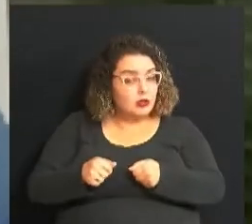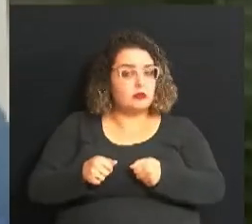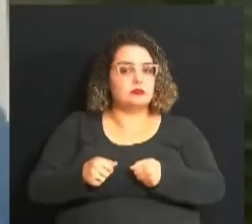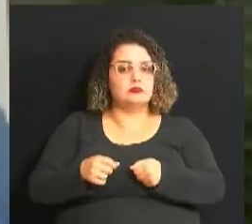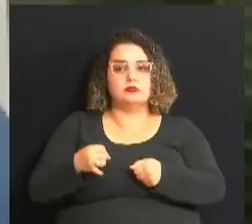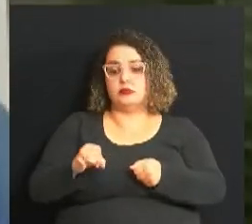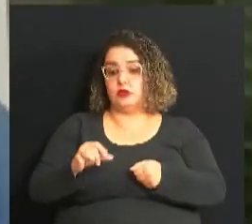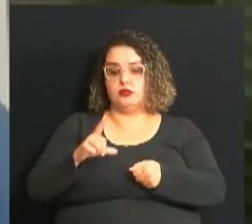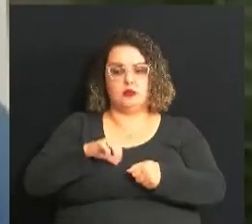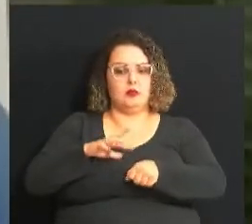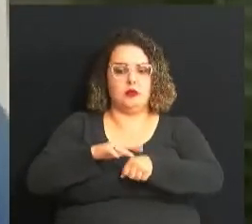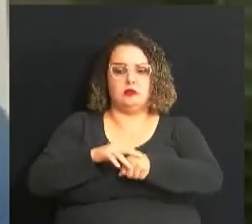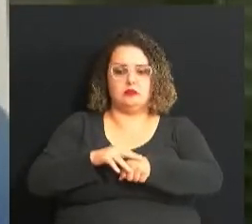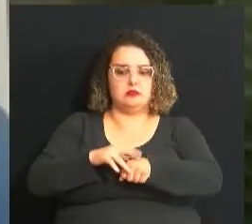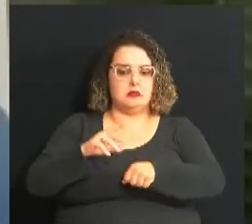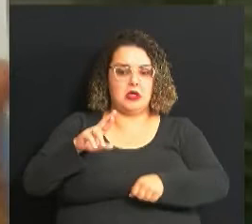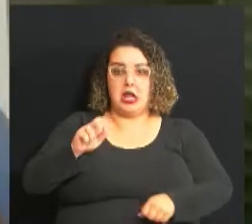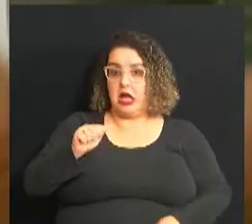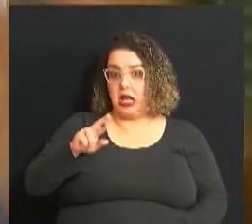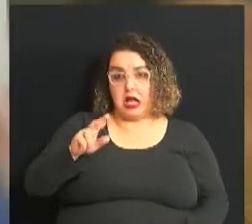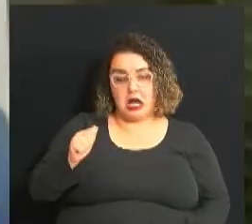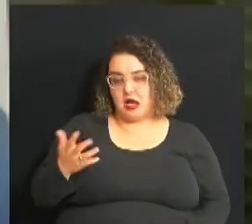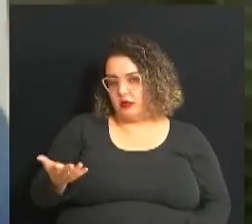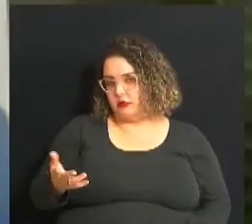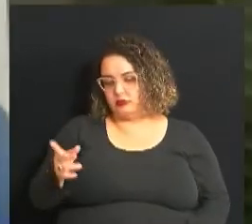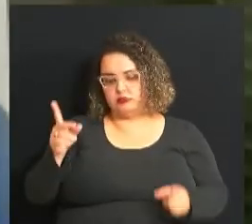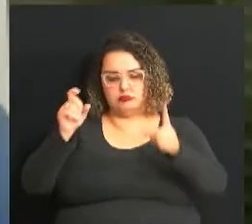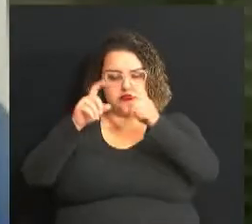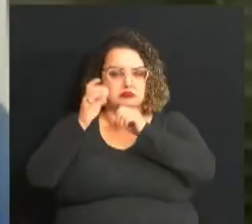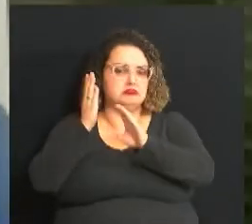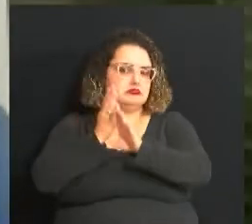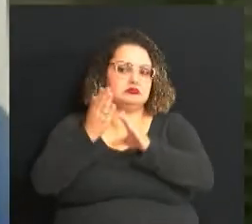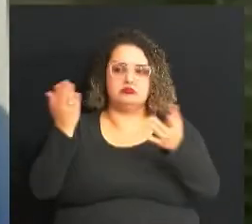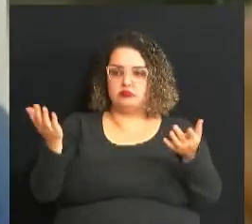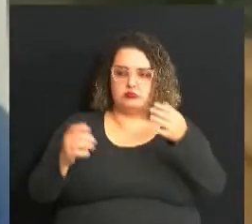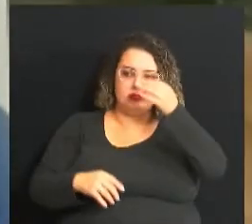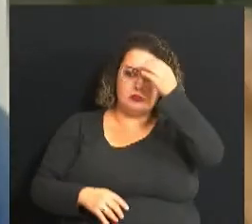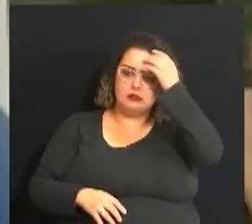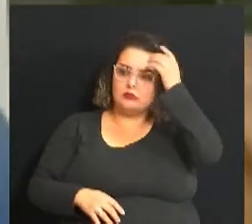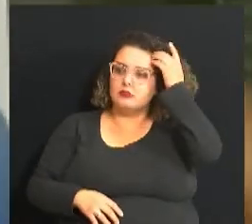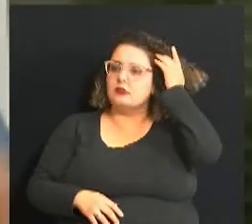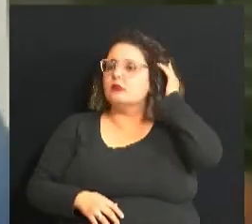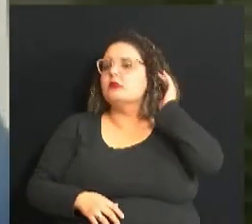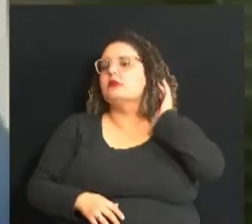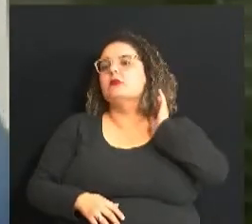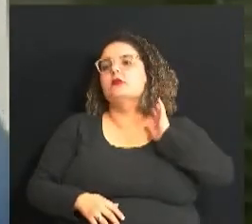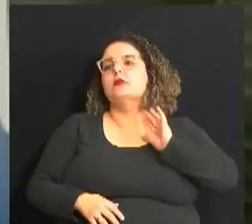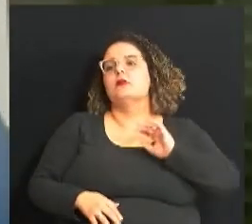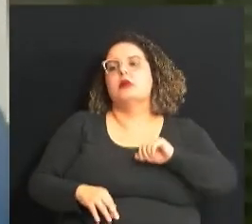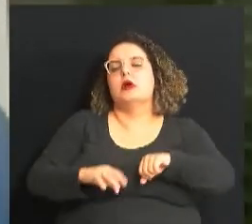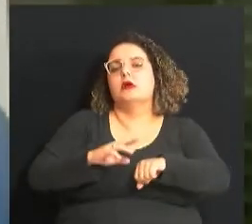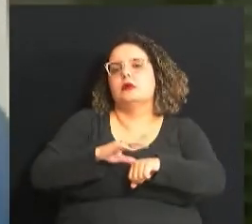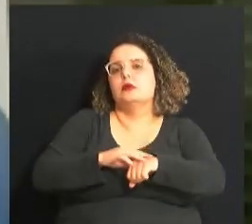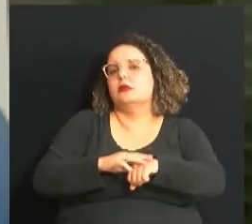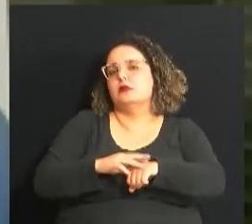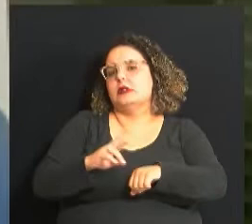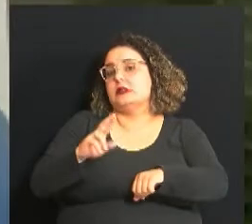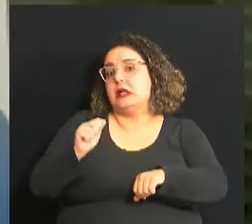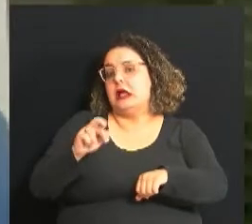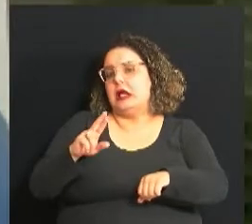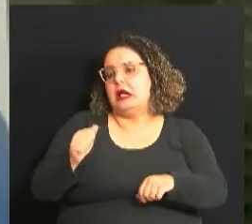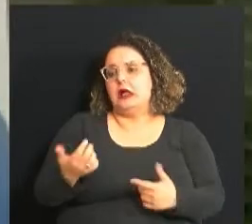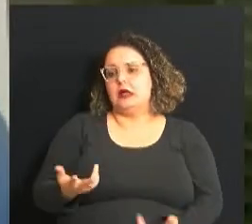rara, que seja difícil de detectar, bom, vá lá, não tem jeito, é uma doença rara, você não pode fazer uma